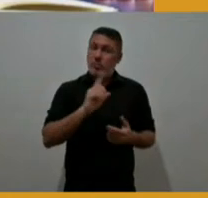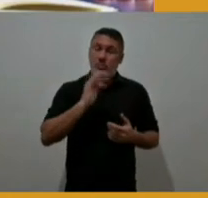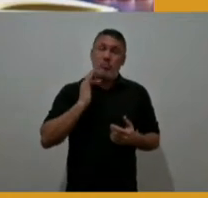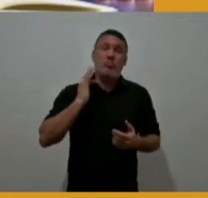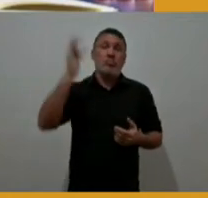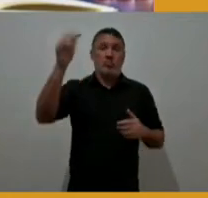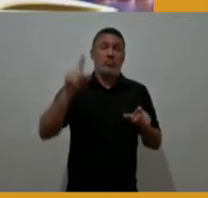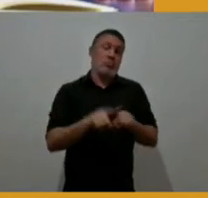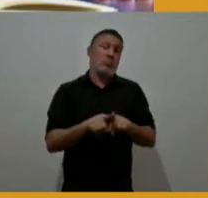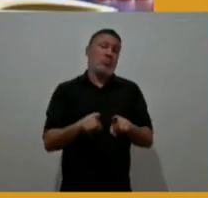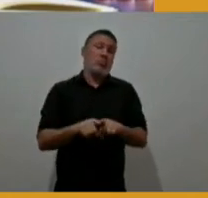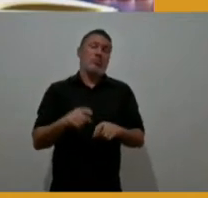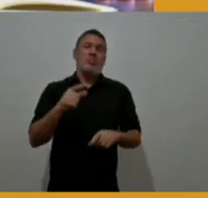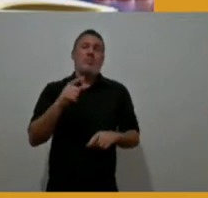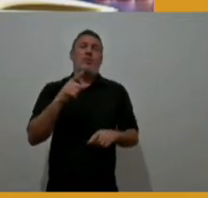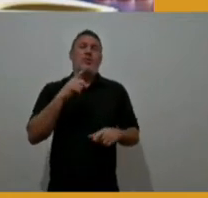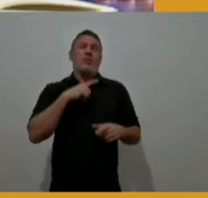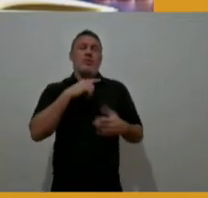Mata Atlântica,